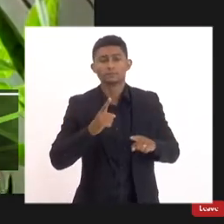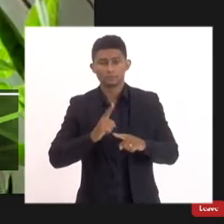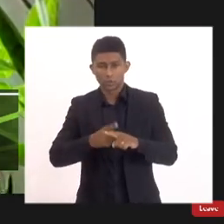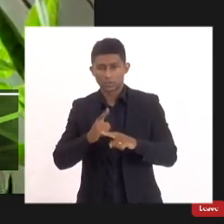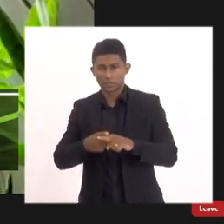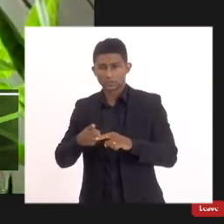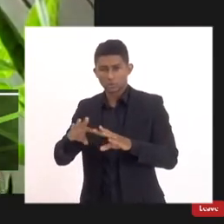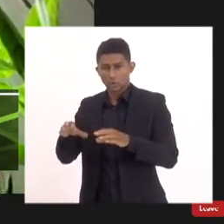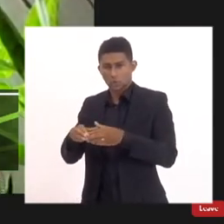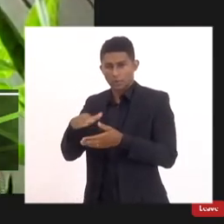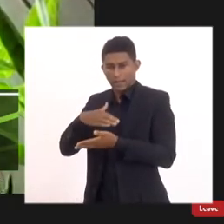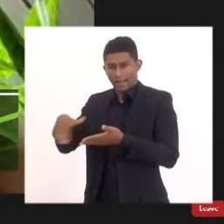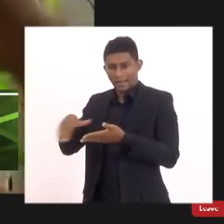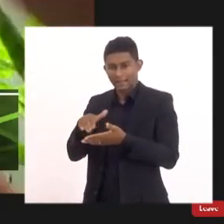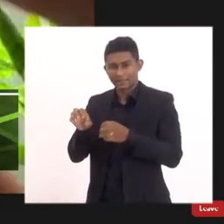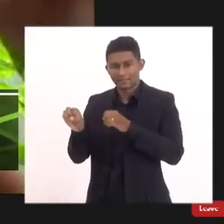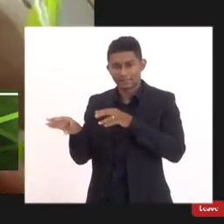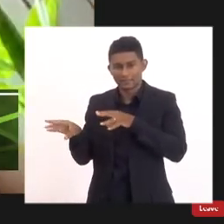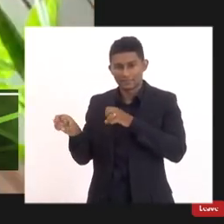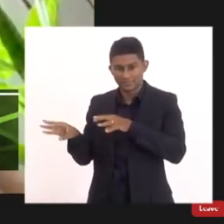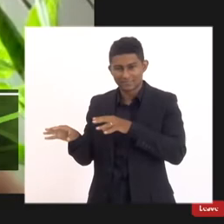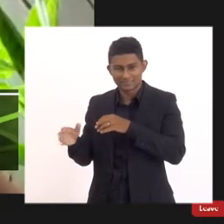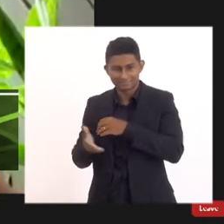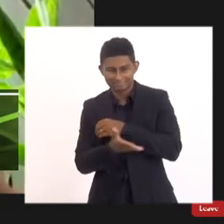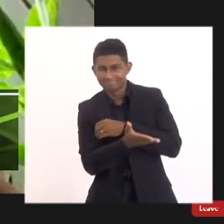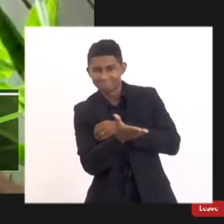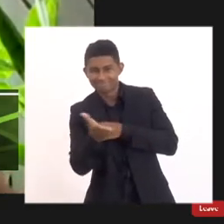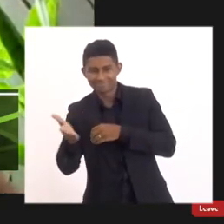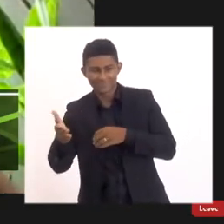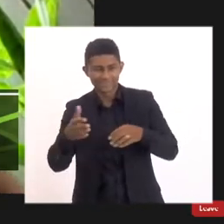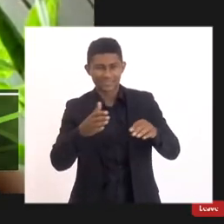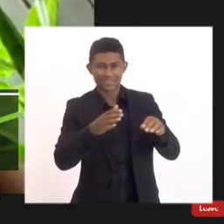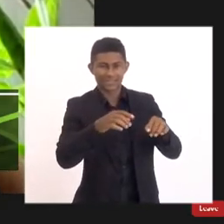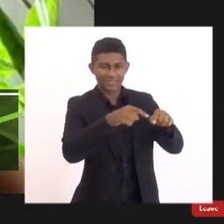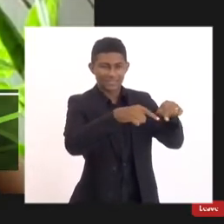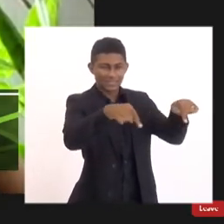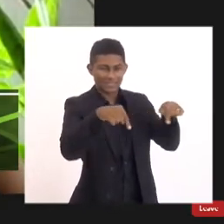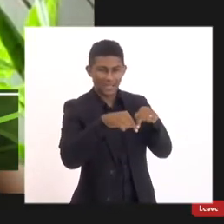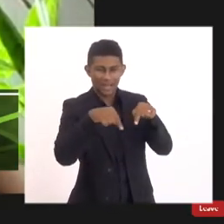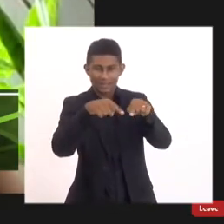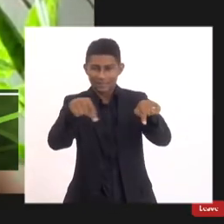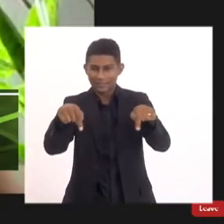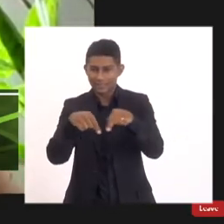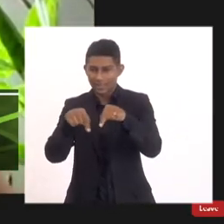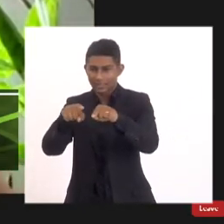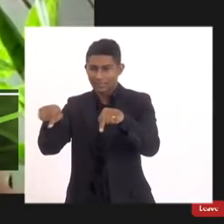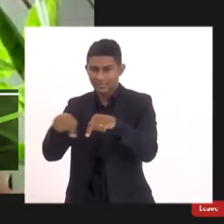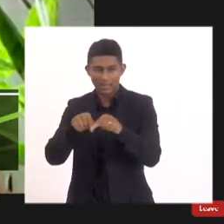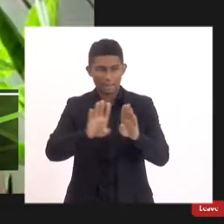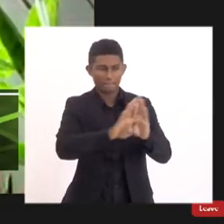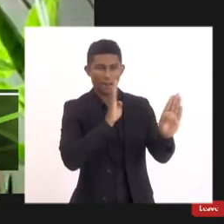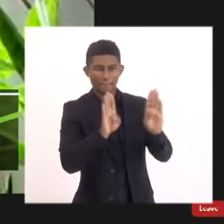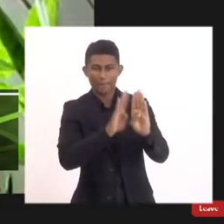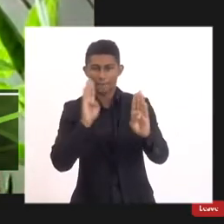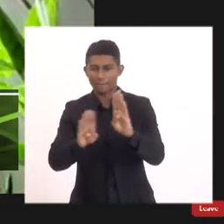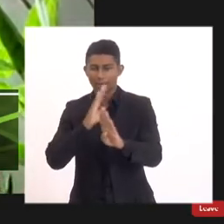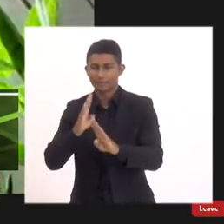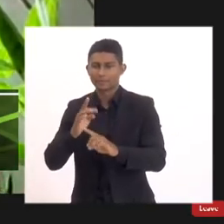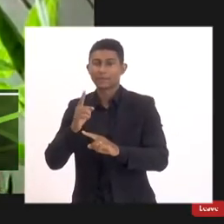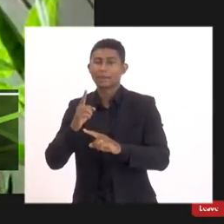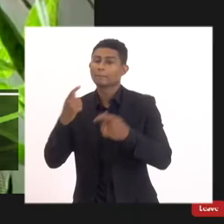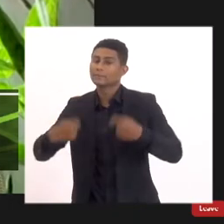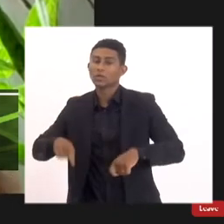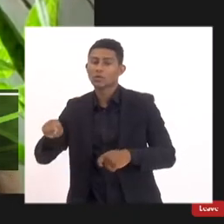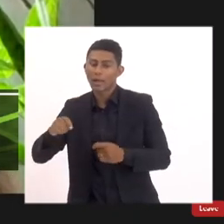de abrir as salas de aula na medida em que as matrículas são oferecidas. Se não fosse